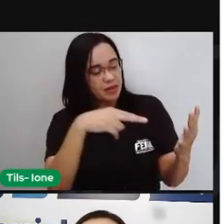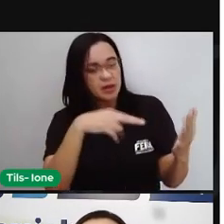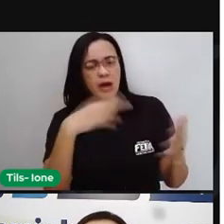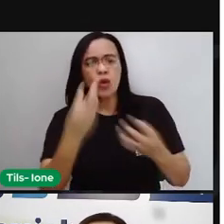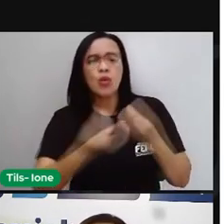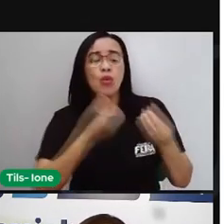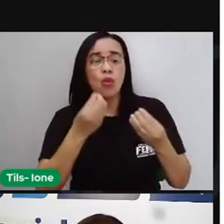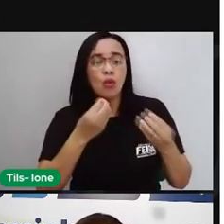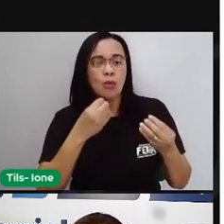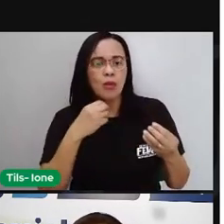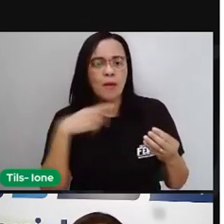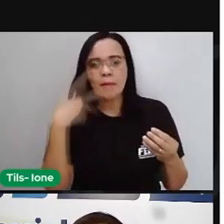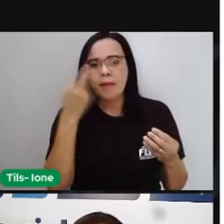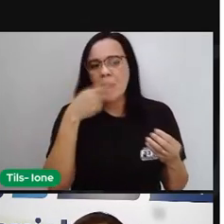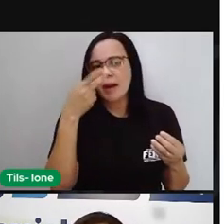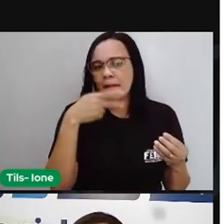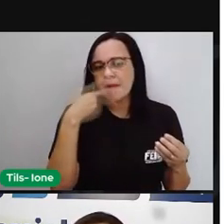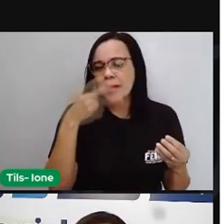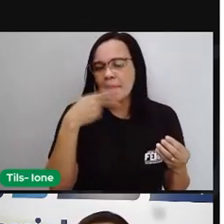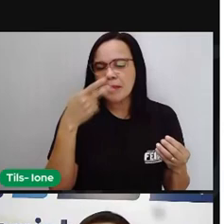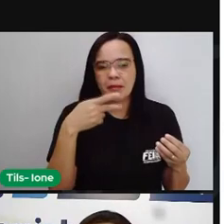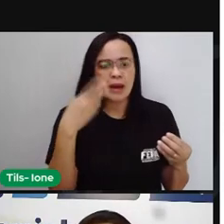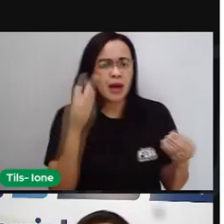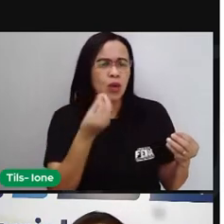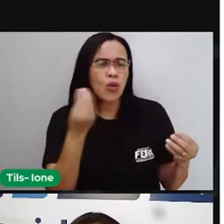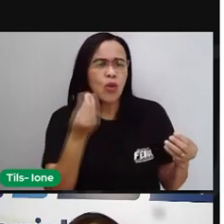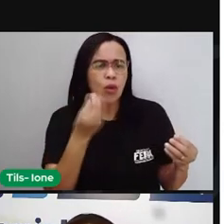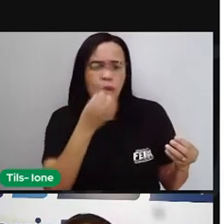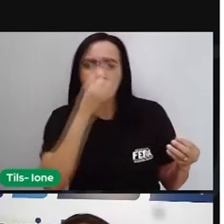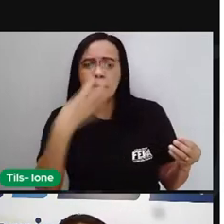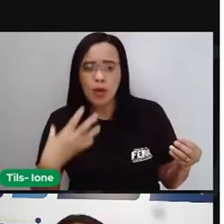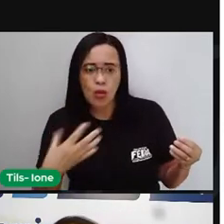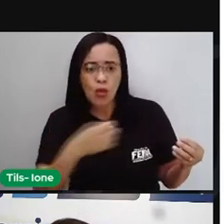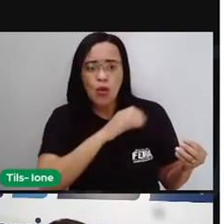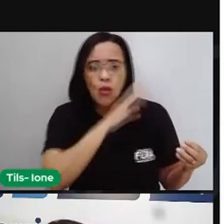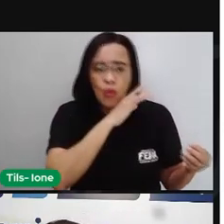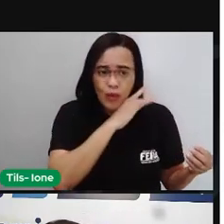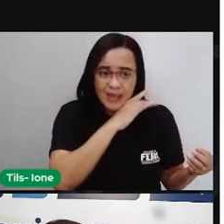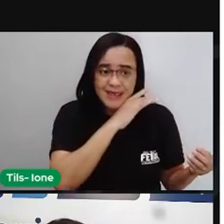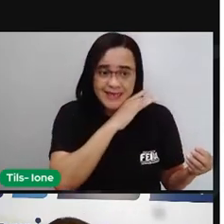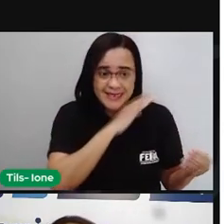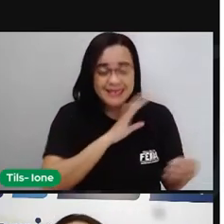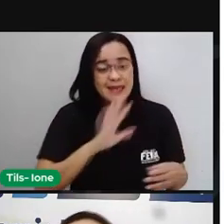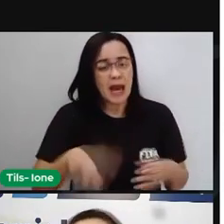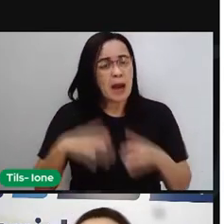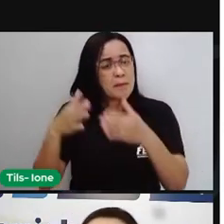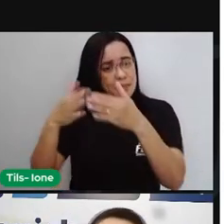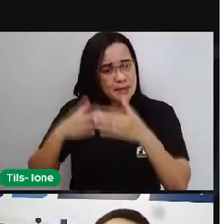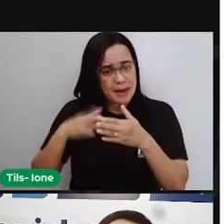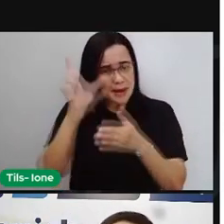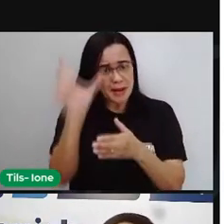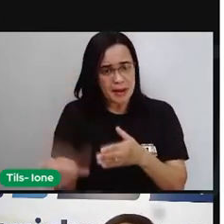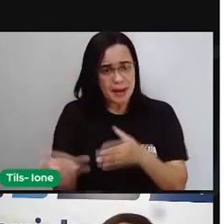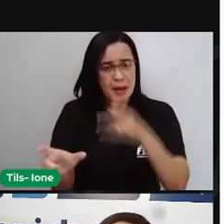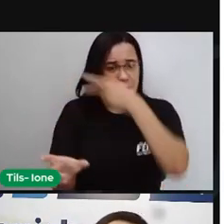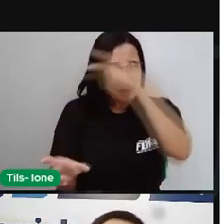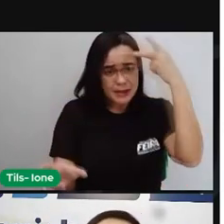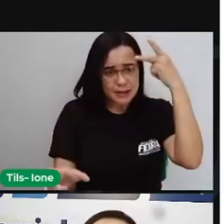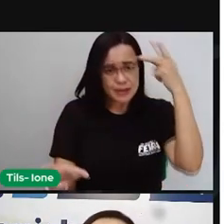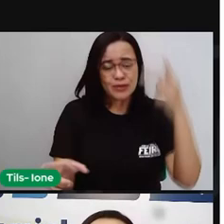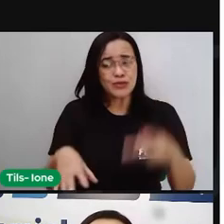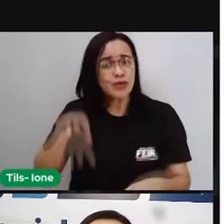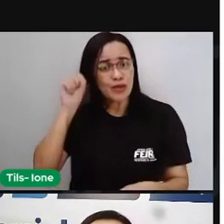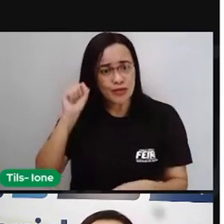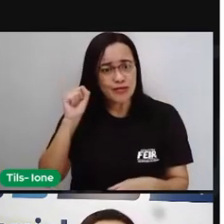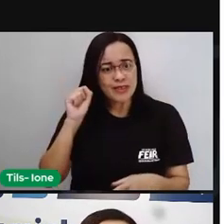a gente oraliza. Na hora que a gente fala. E esse momento é o momento até de pedir que outra pessoa escute. Que outra pessoa corrija também.